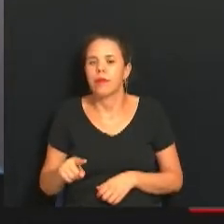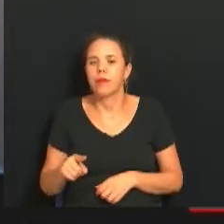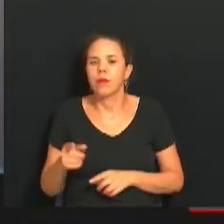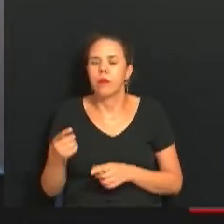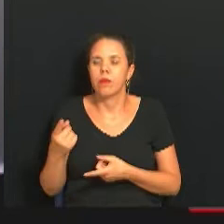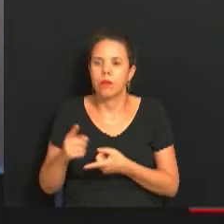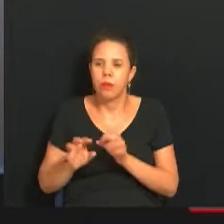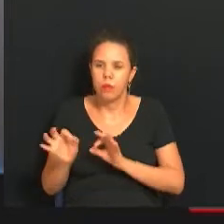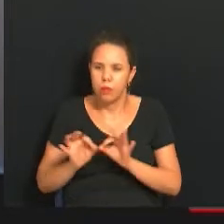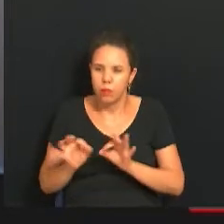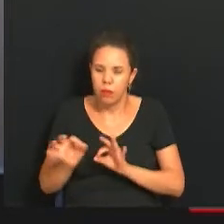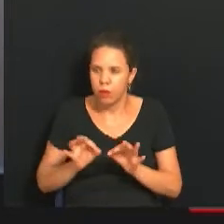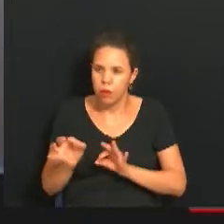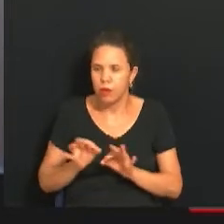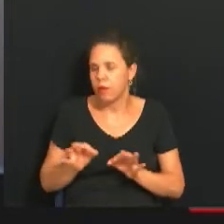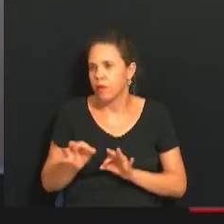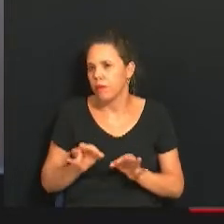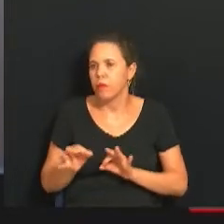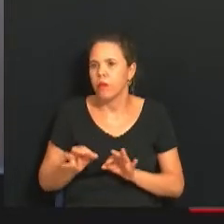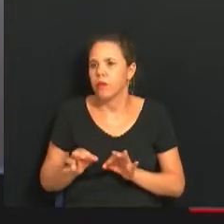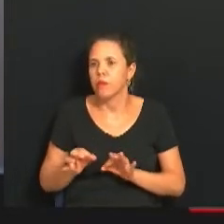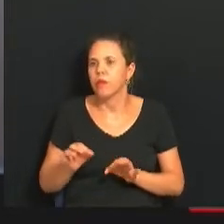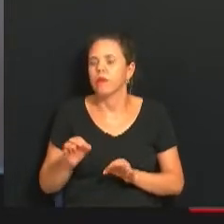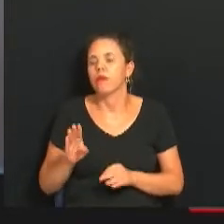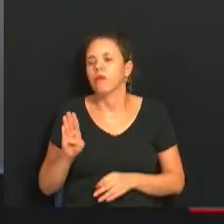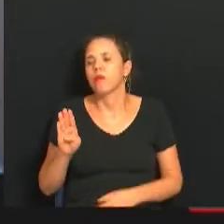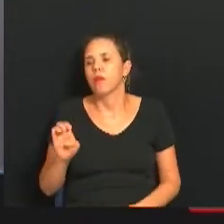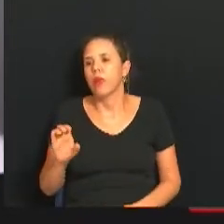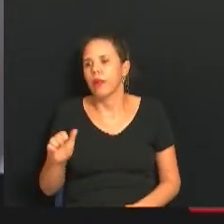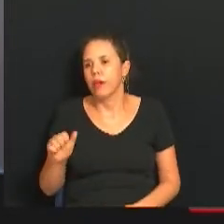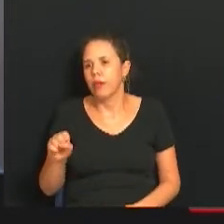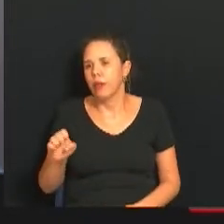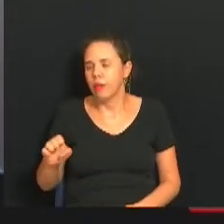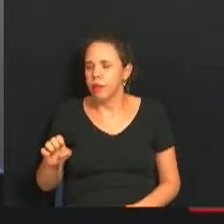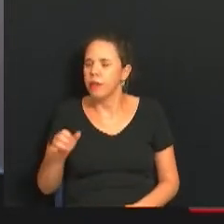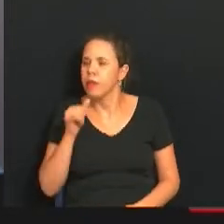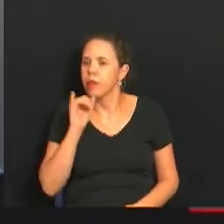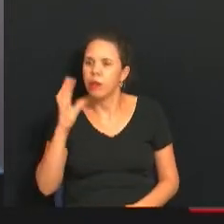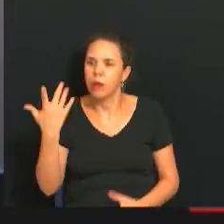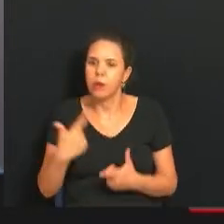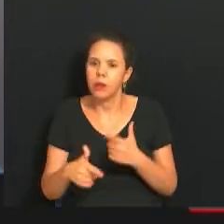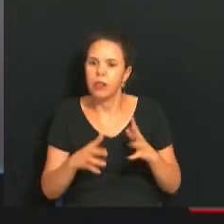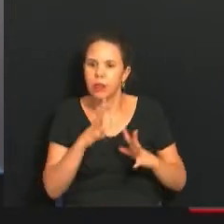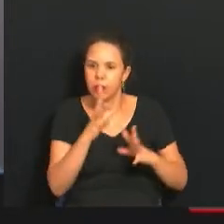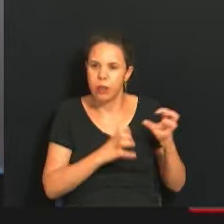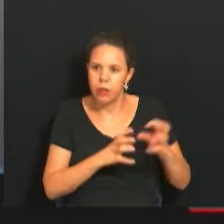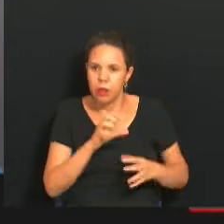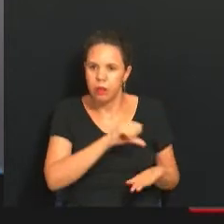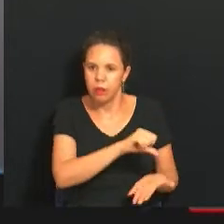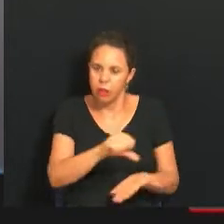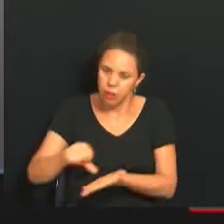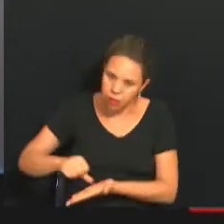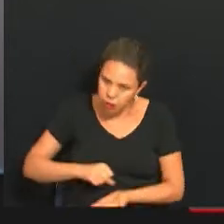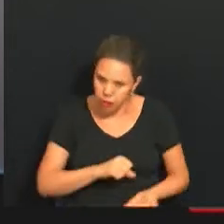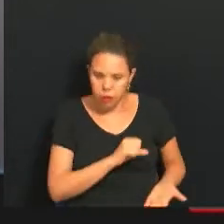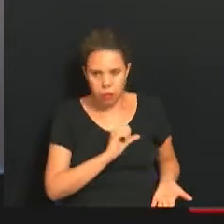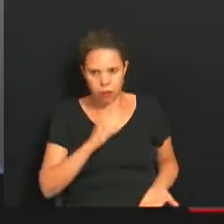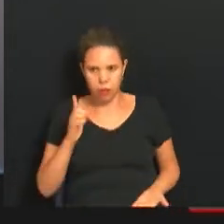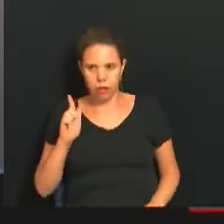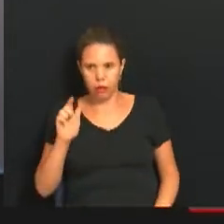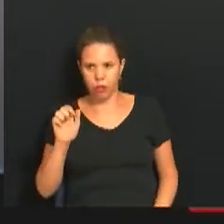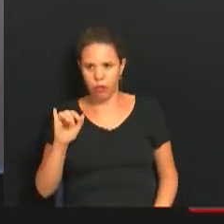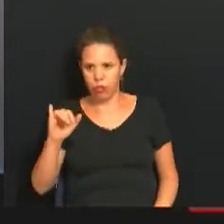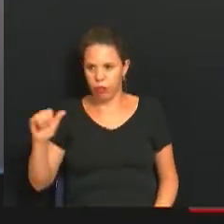juridicamente a anexação da Ossétia do Sul e da Abecásia. Ela fala que ocorreu uma agressão ali na região, dos georgianos contra